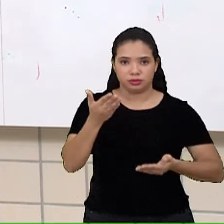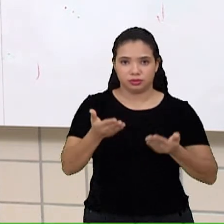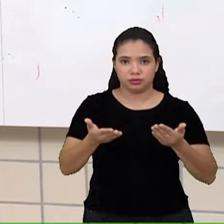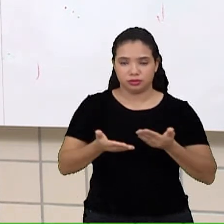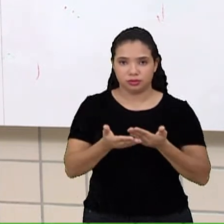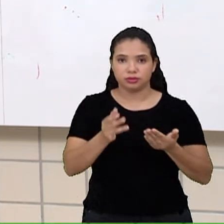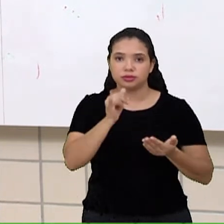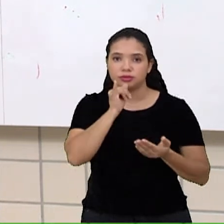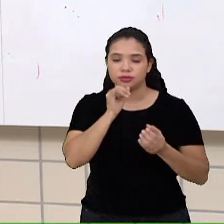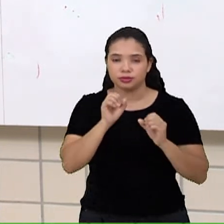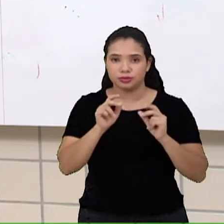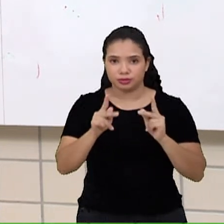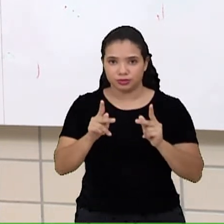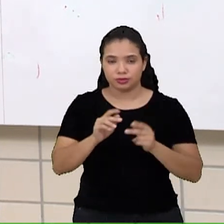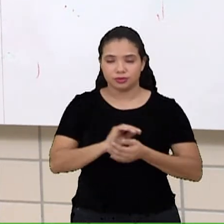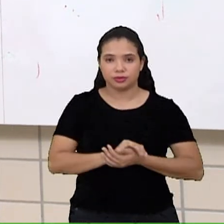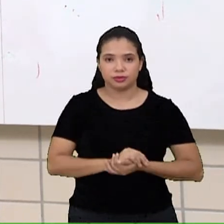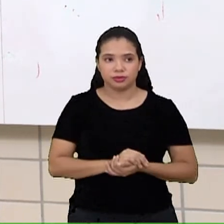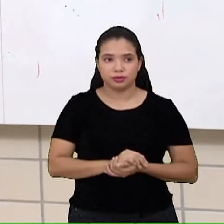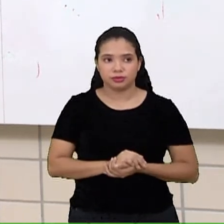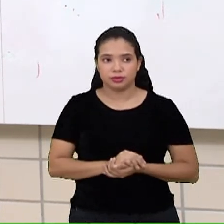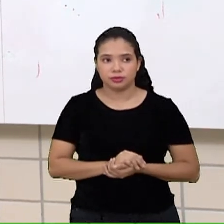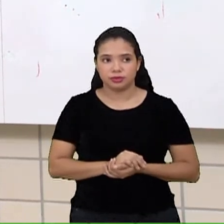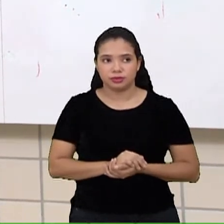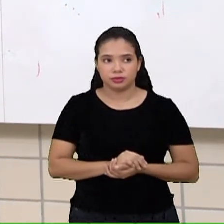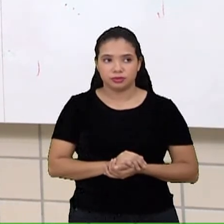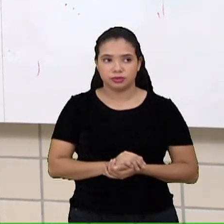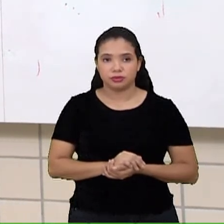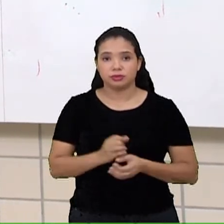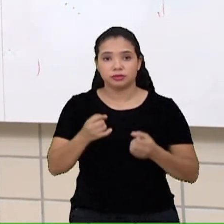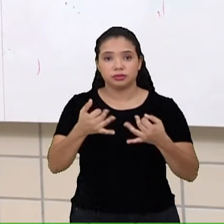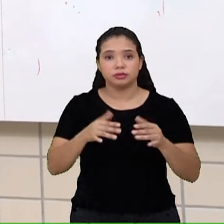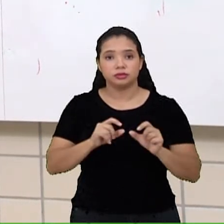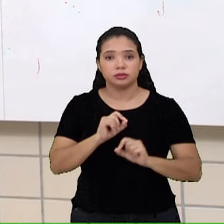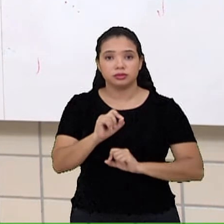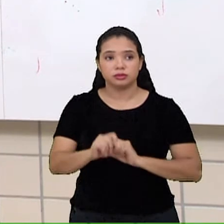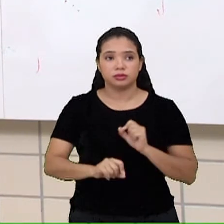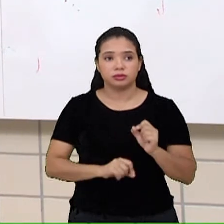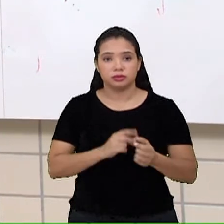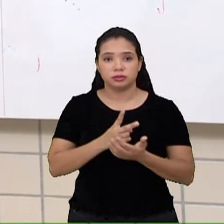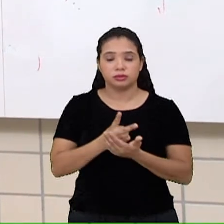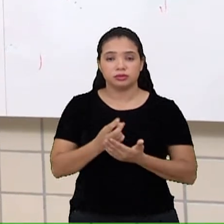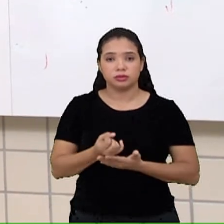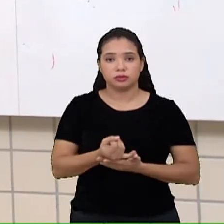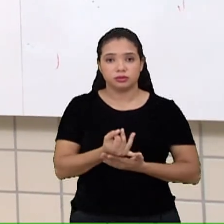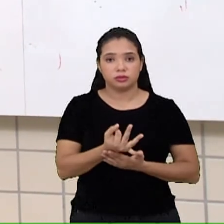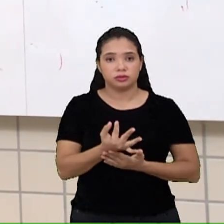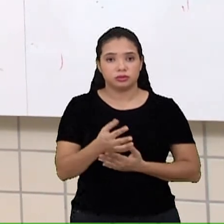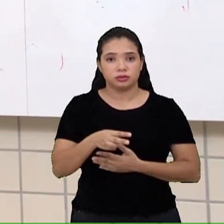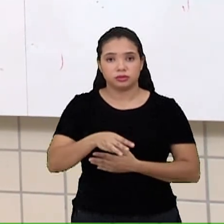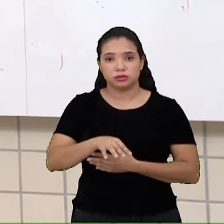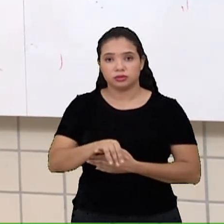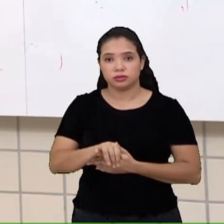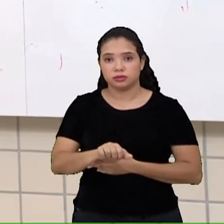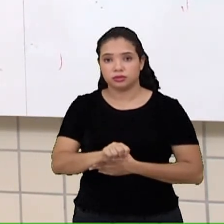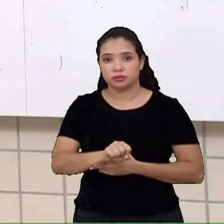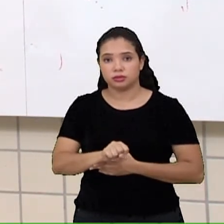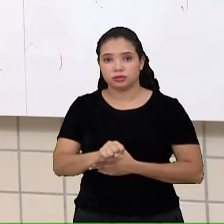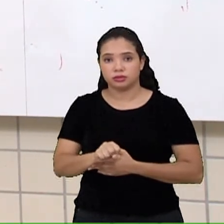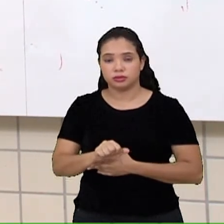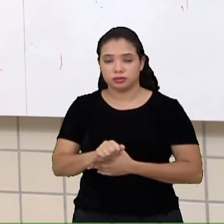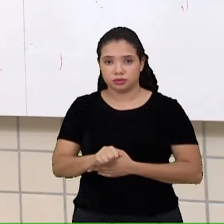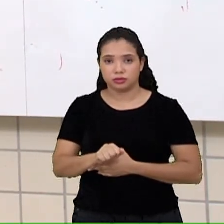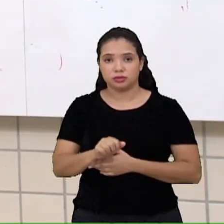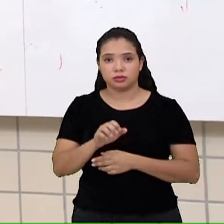um exemplo, tá bom? Vai dizer o quê? Que a mesma quantidade de massa no meu estágio